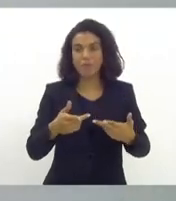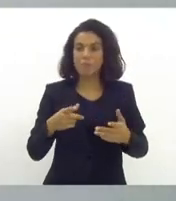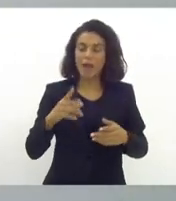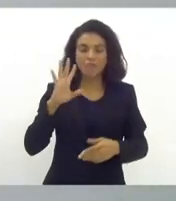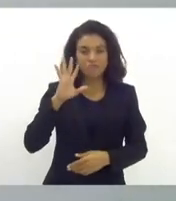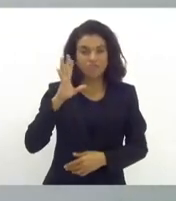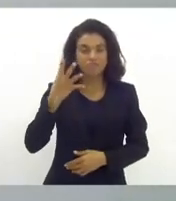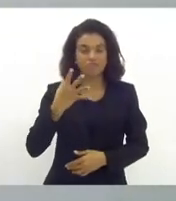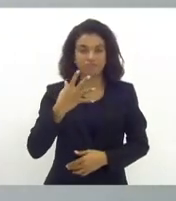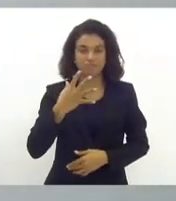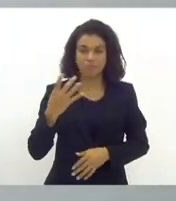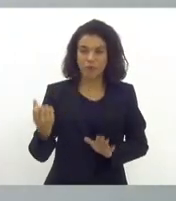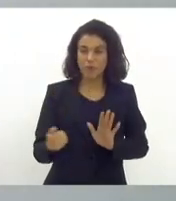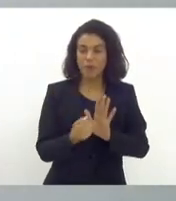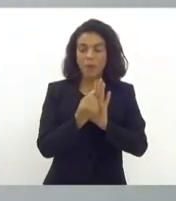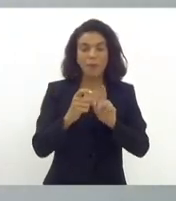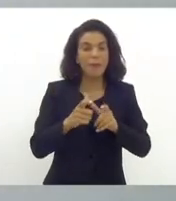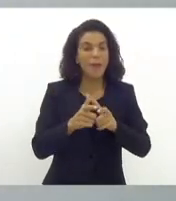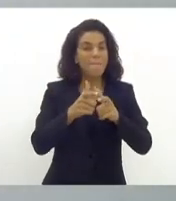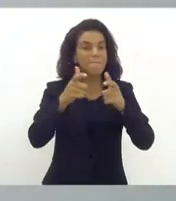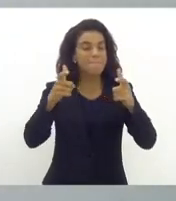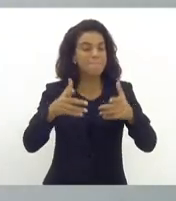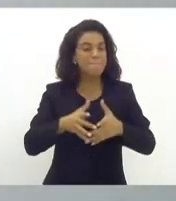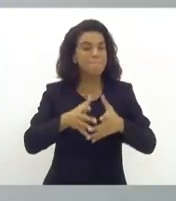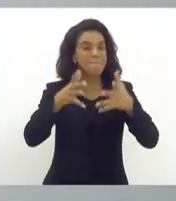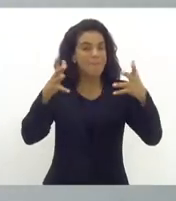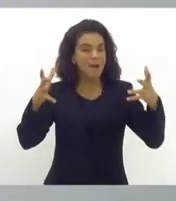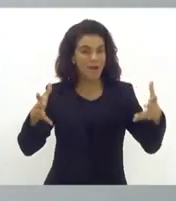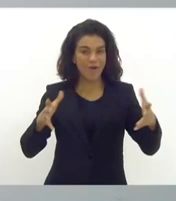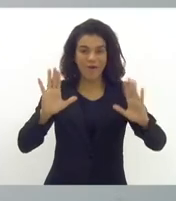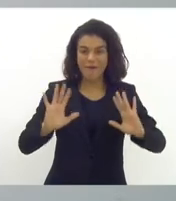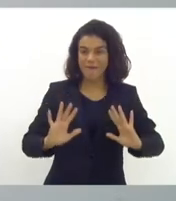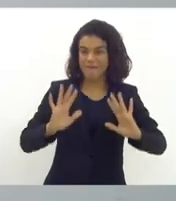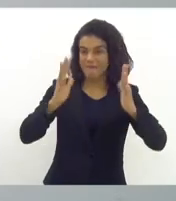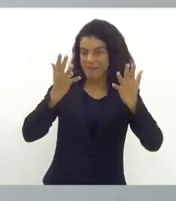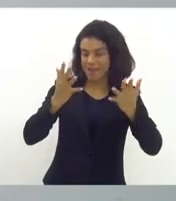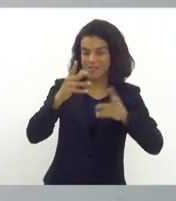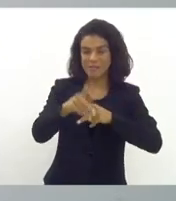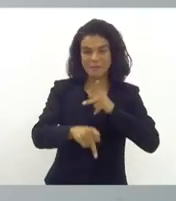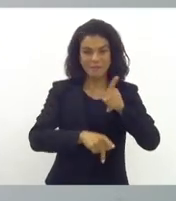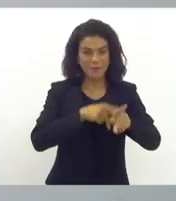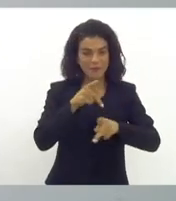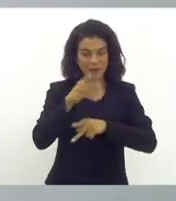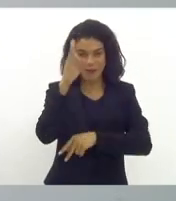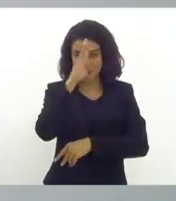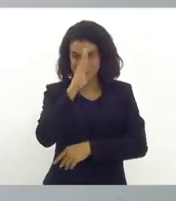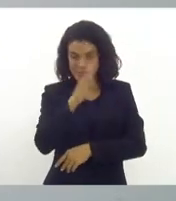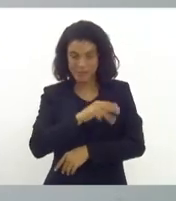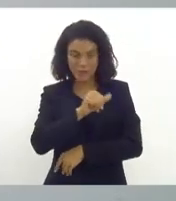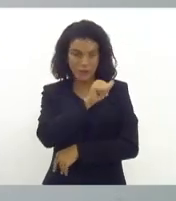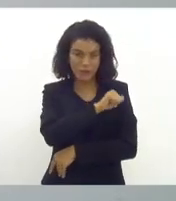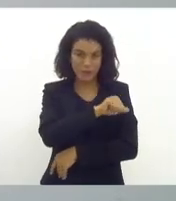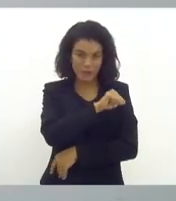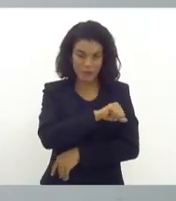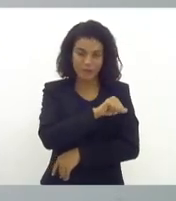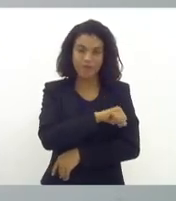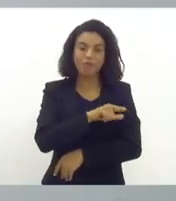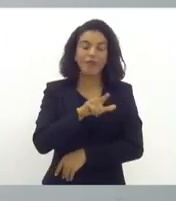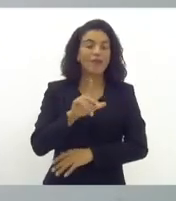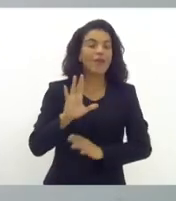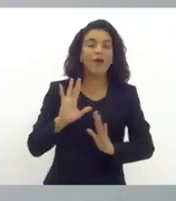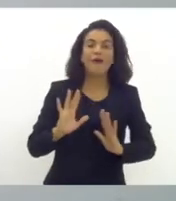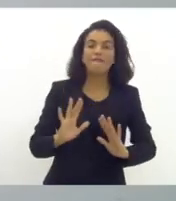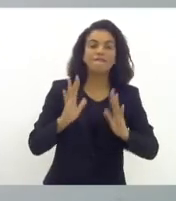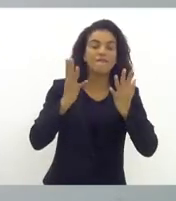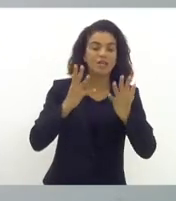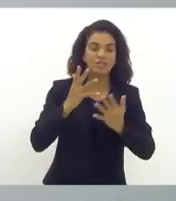do da maior festa né Popular Nacional do Brasil e do Rio de Janeiro que é a festa grande festa